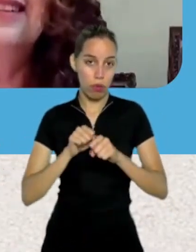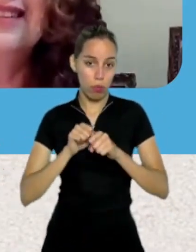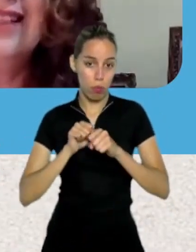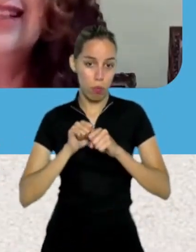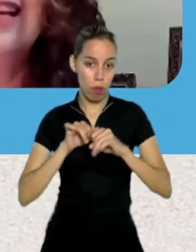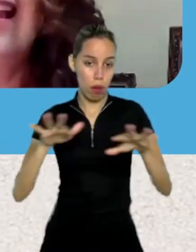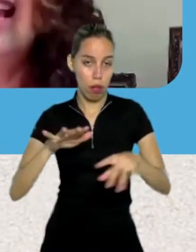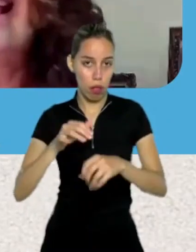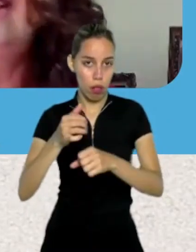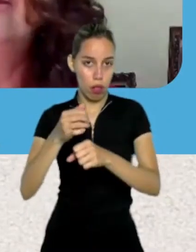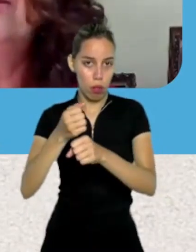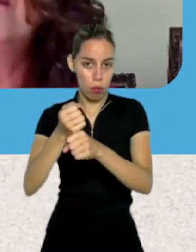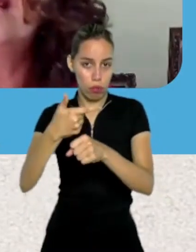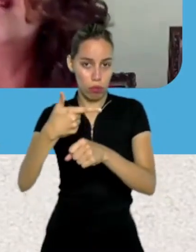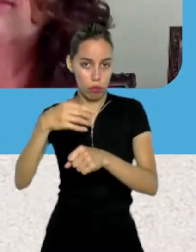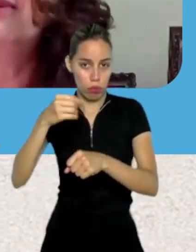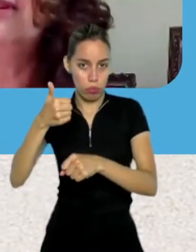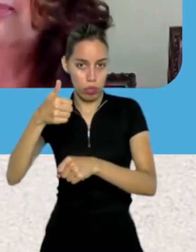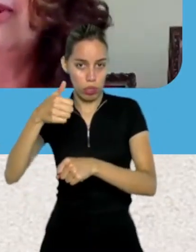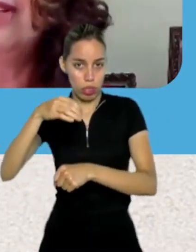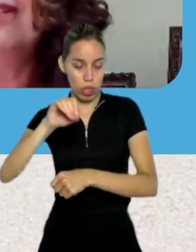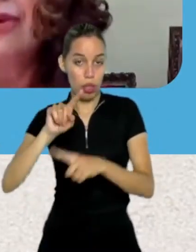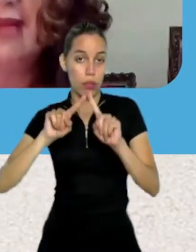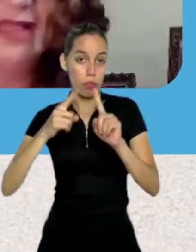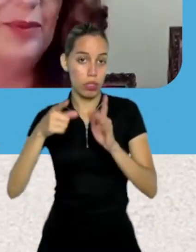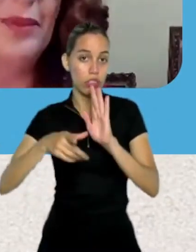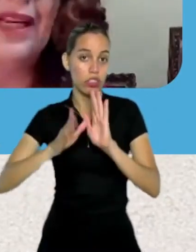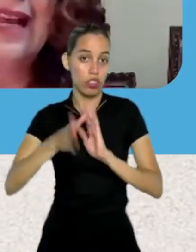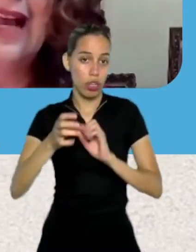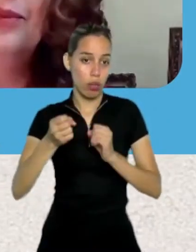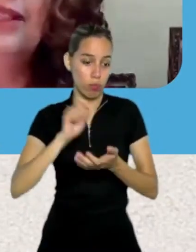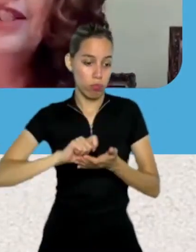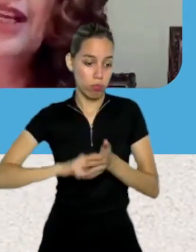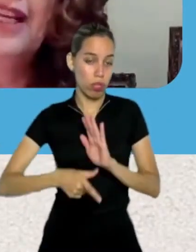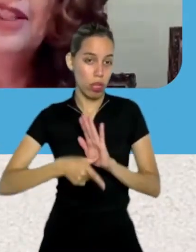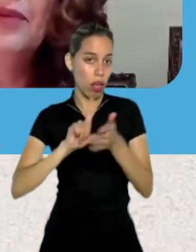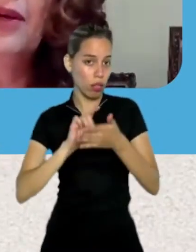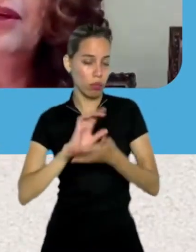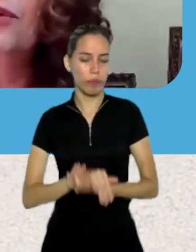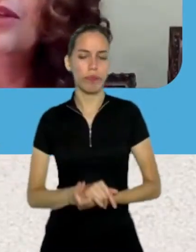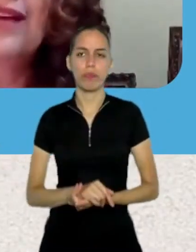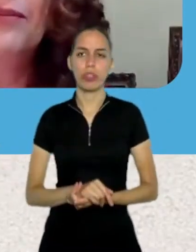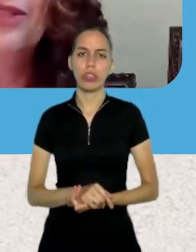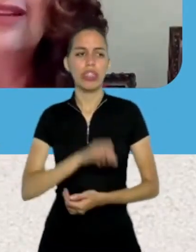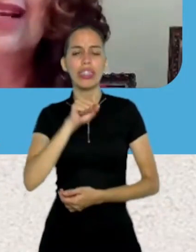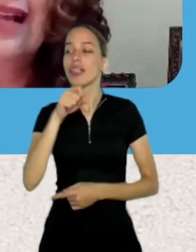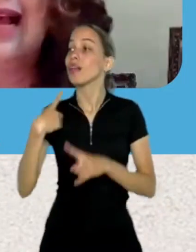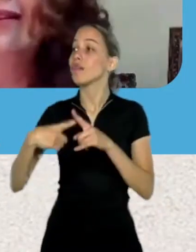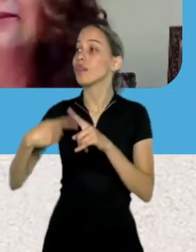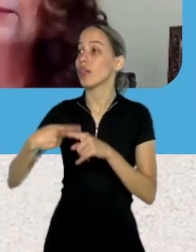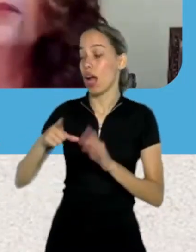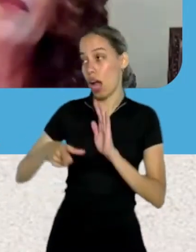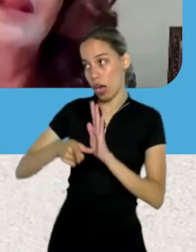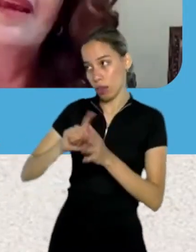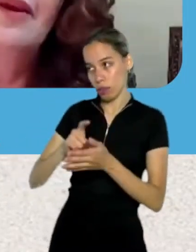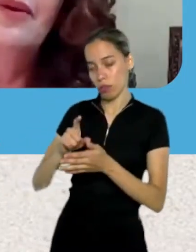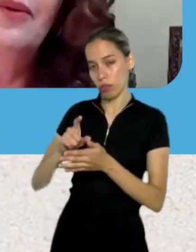organizar. Sim, inclusive assim, depois que eu comecei a publicar, muita gente, porque eu gostava muito de escrever